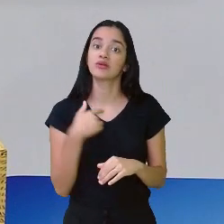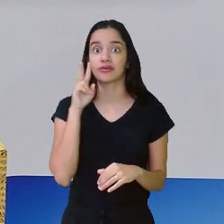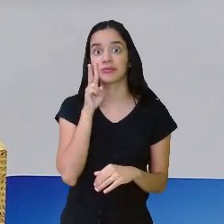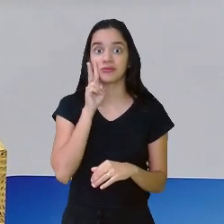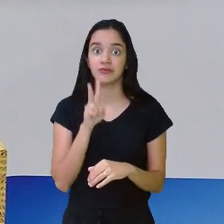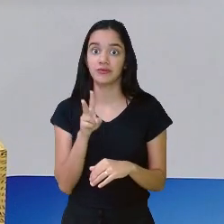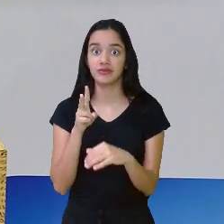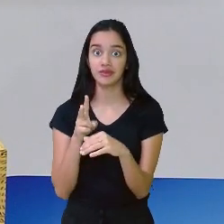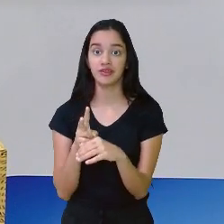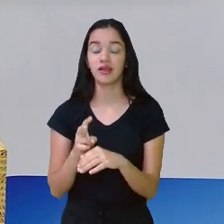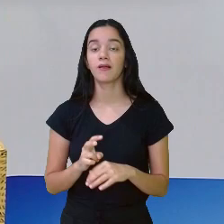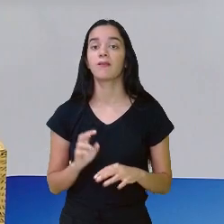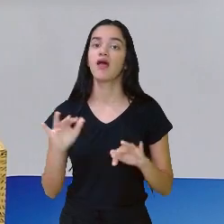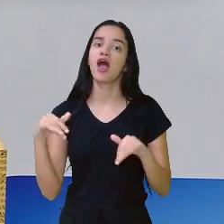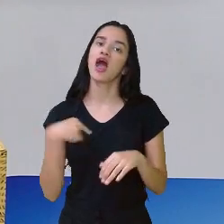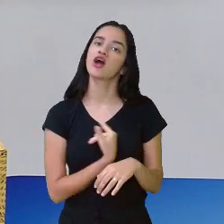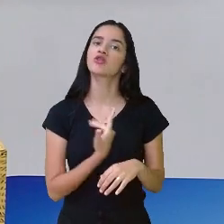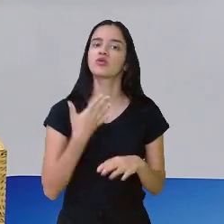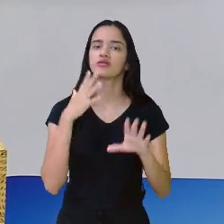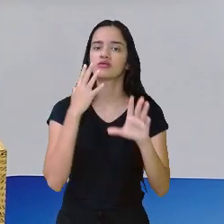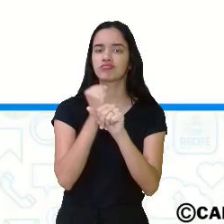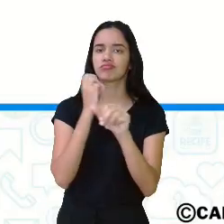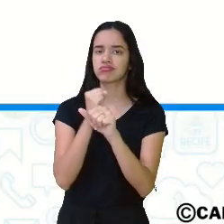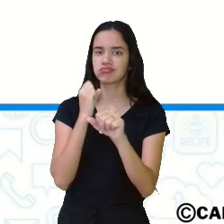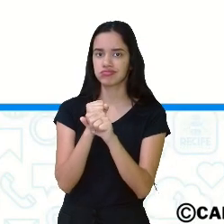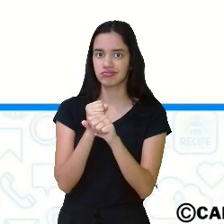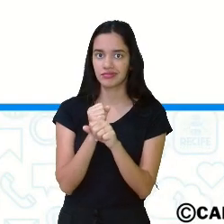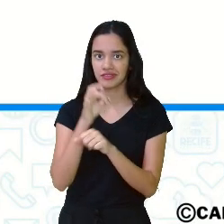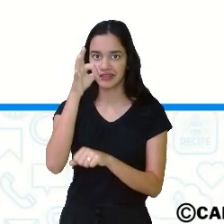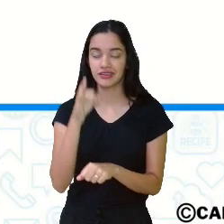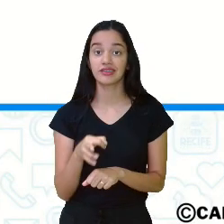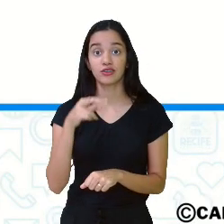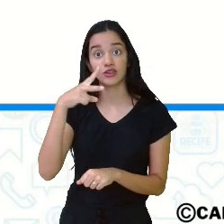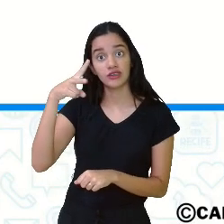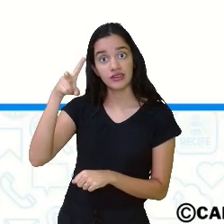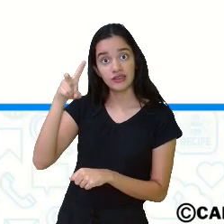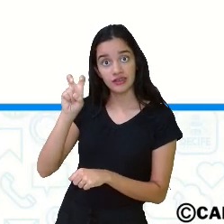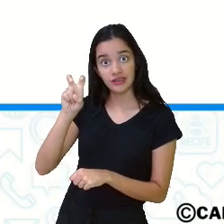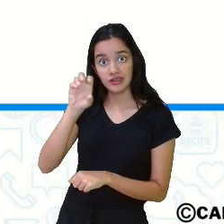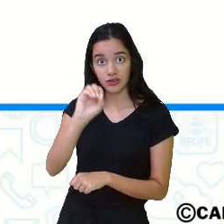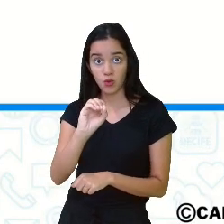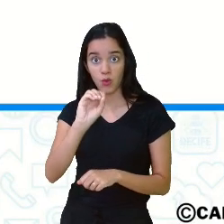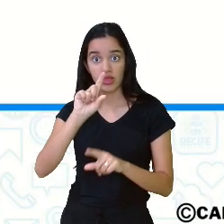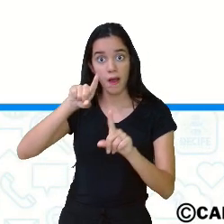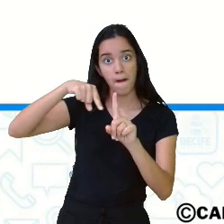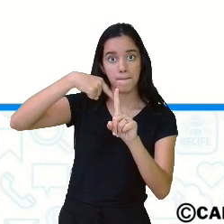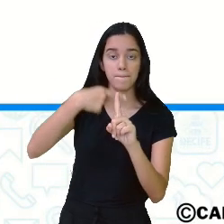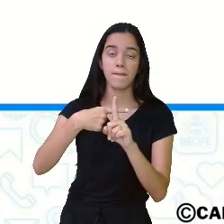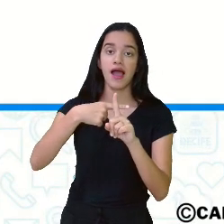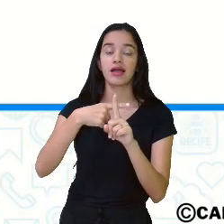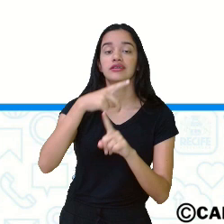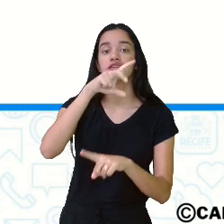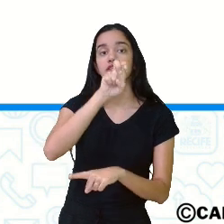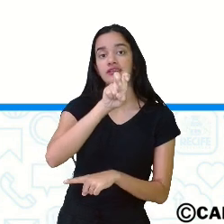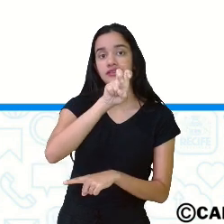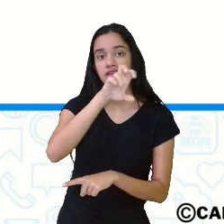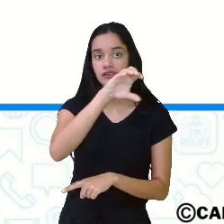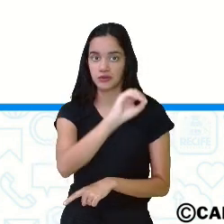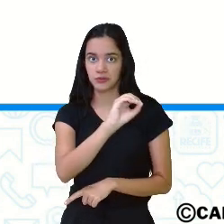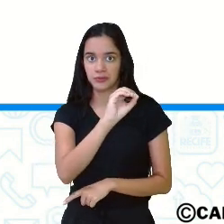ver aí a nossa continha. Olha aí, 50 mais